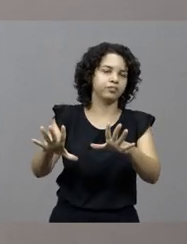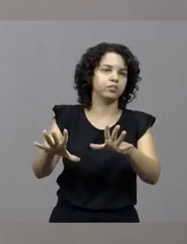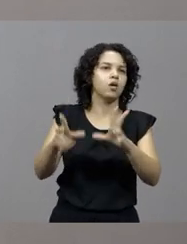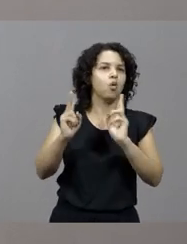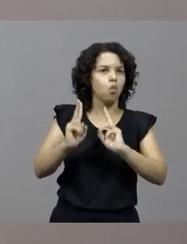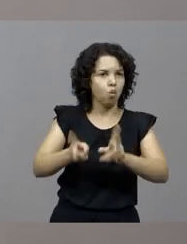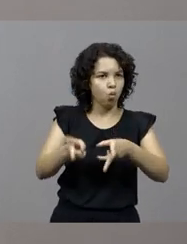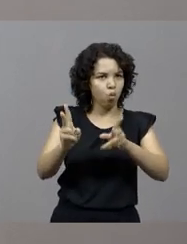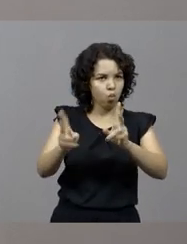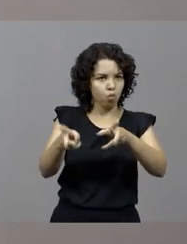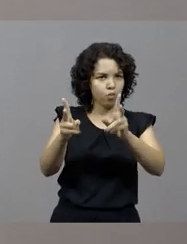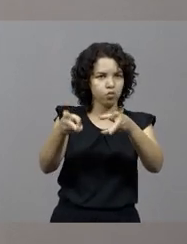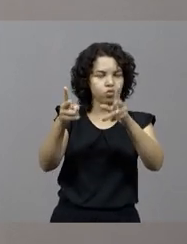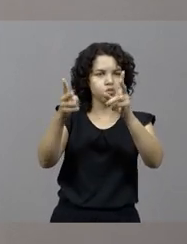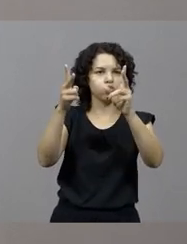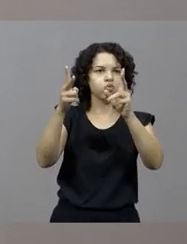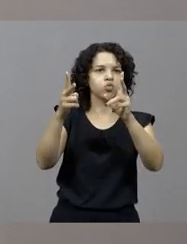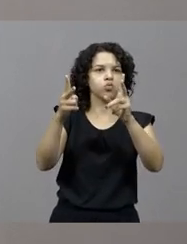continuar fazendo